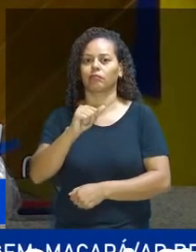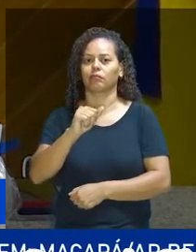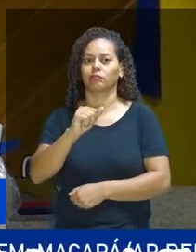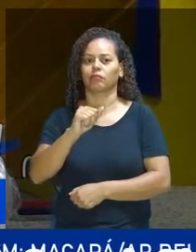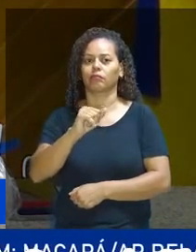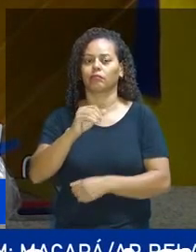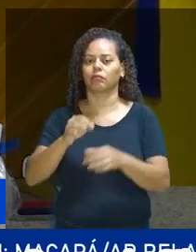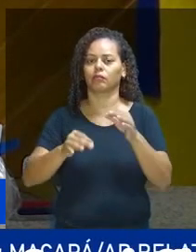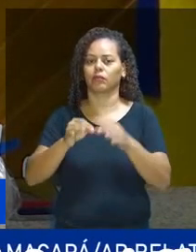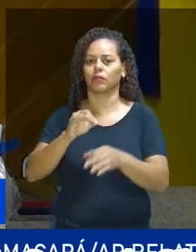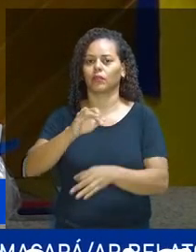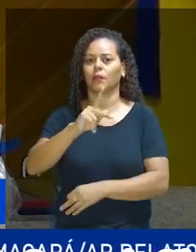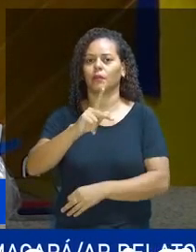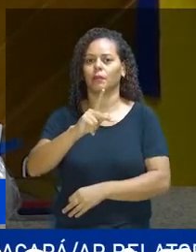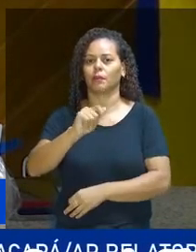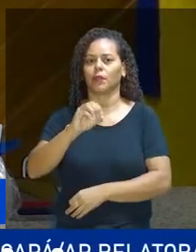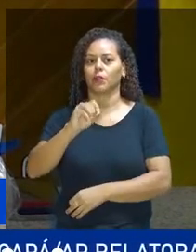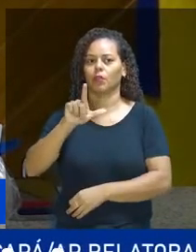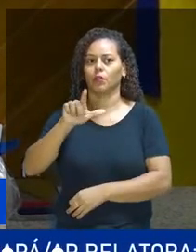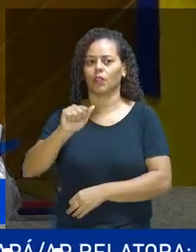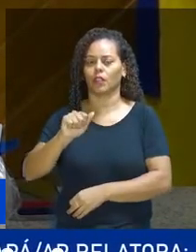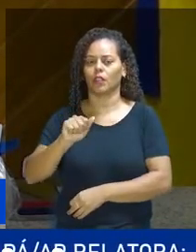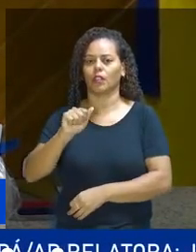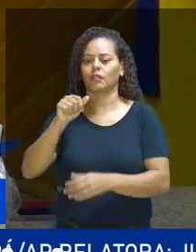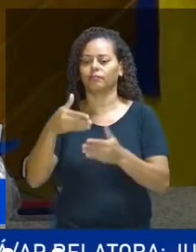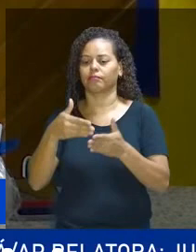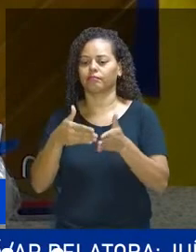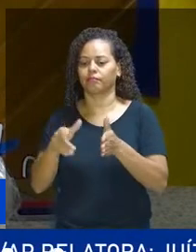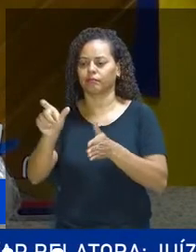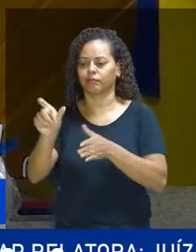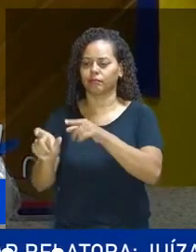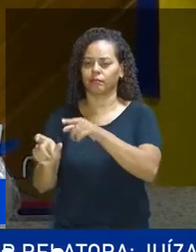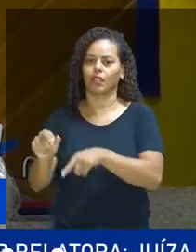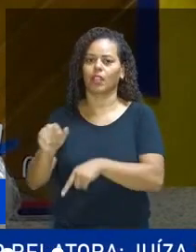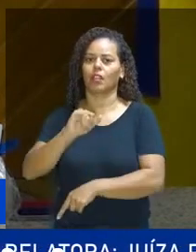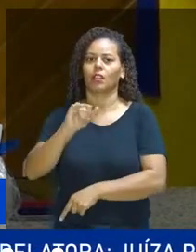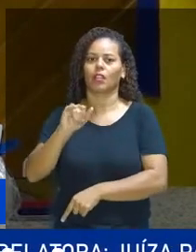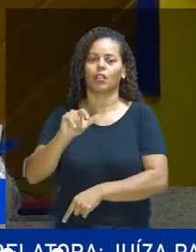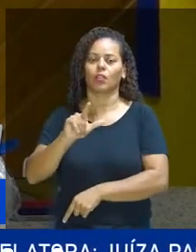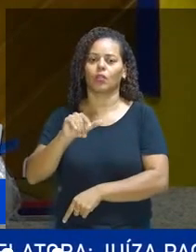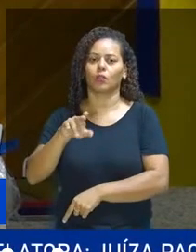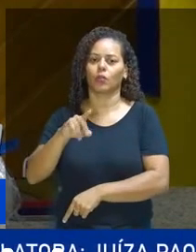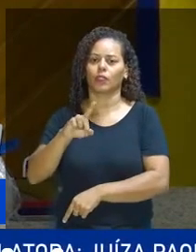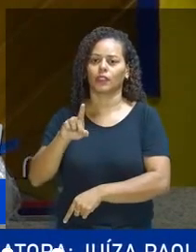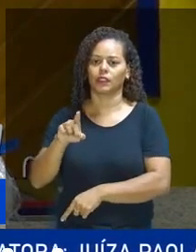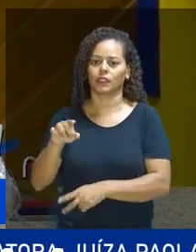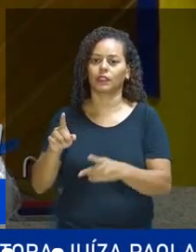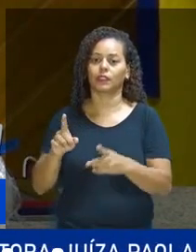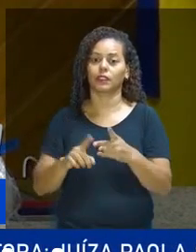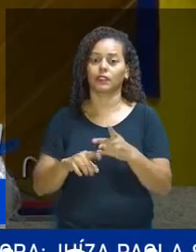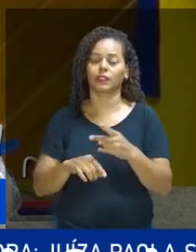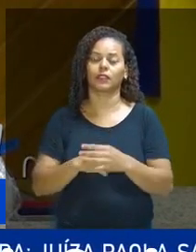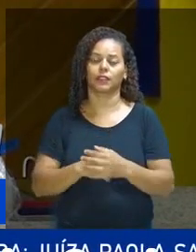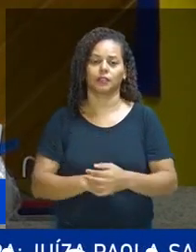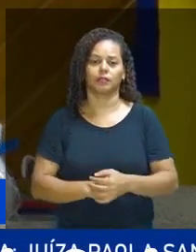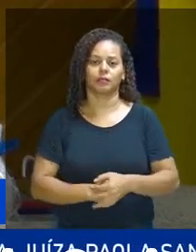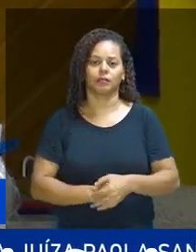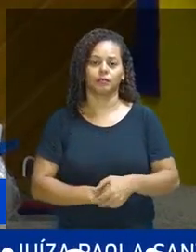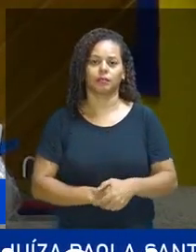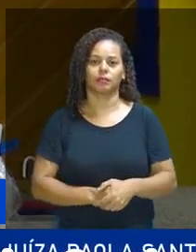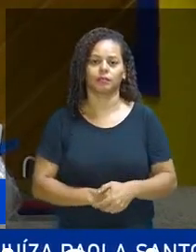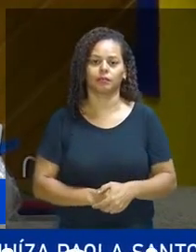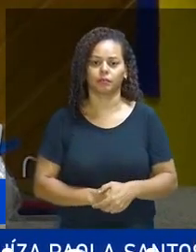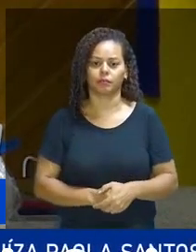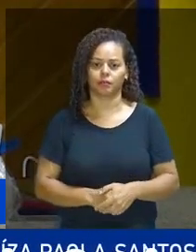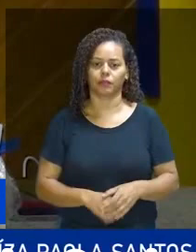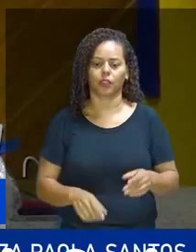e Arisson Alain de Souza da Silva e José Luiz Nogueira de Souza. Comporão a turma julgadora juntamente